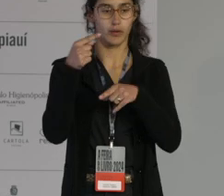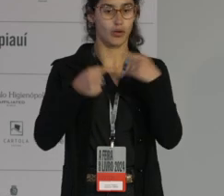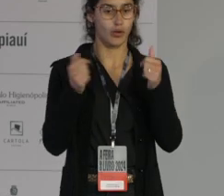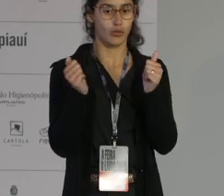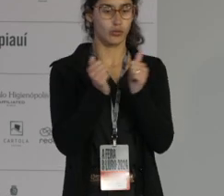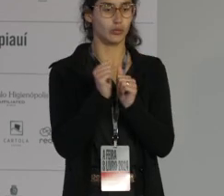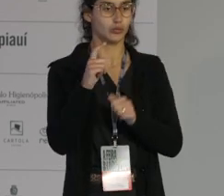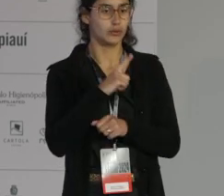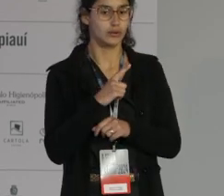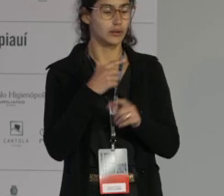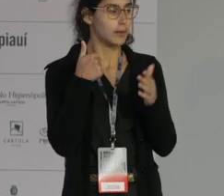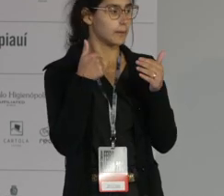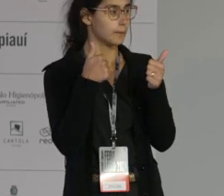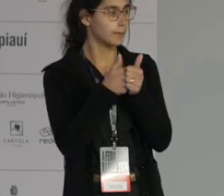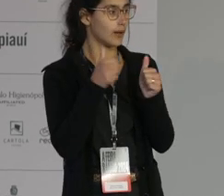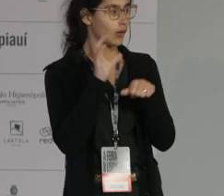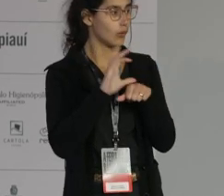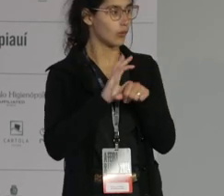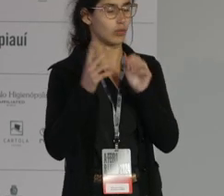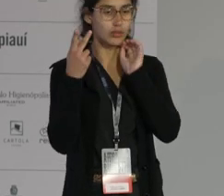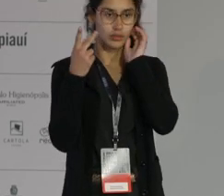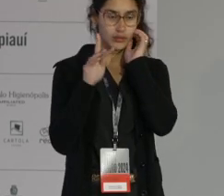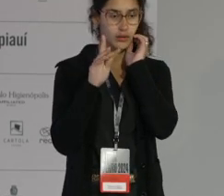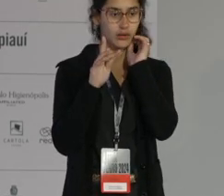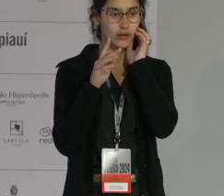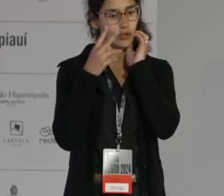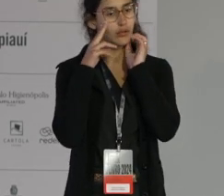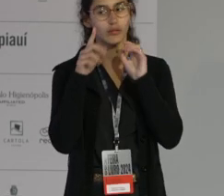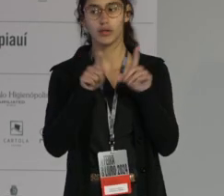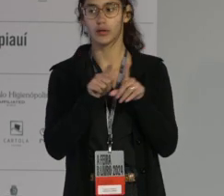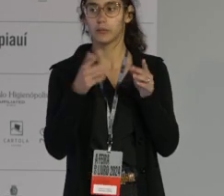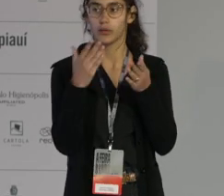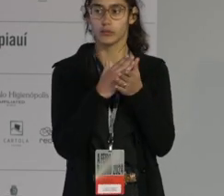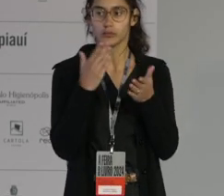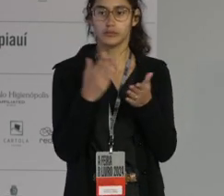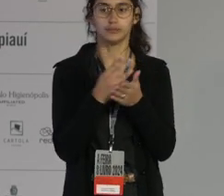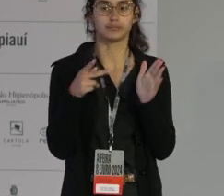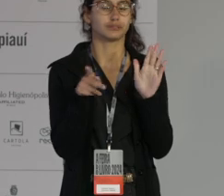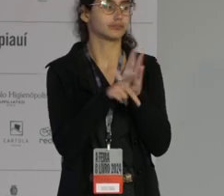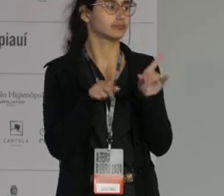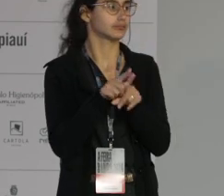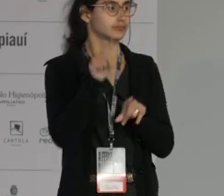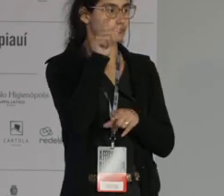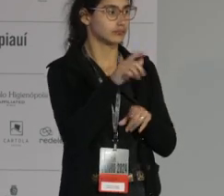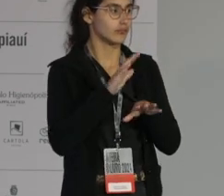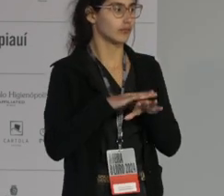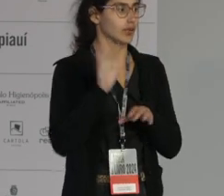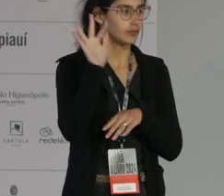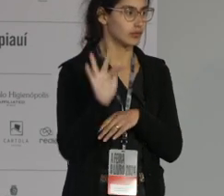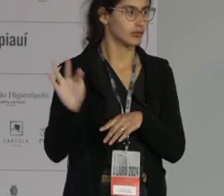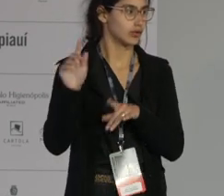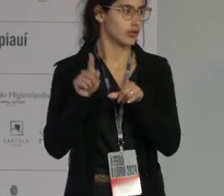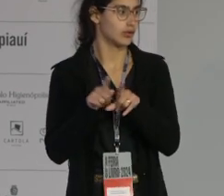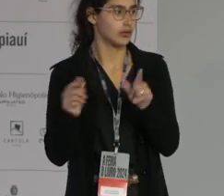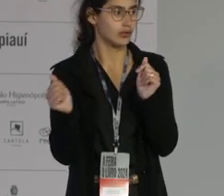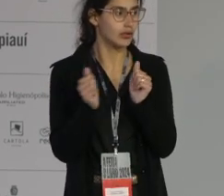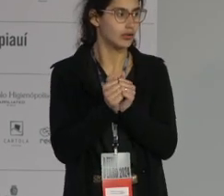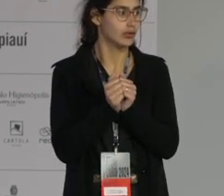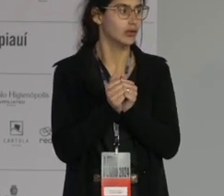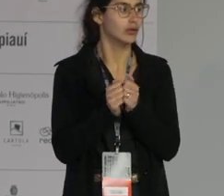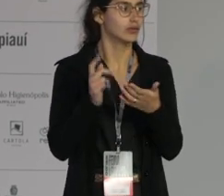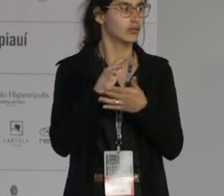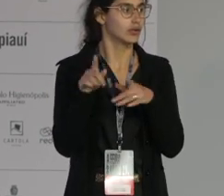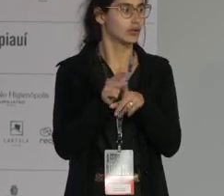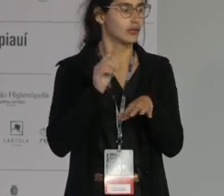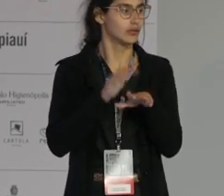ali perto do cursinho dele, e ele vê o livro. E ele era um cara assim, que fez faculdade de direito, ele lia muito assim,